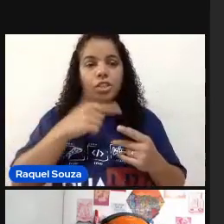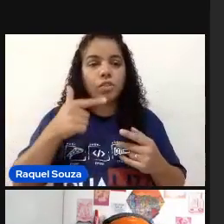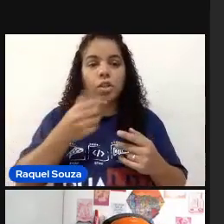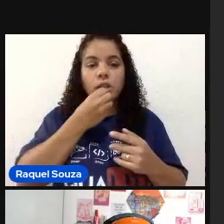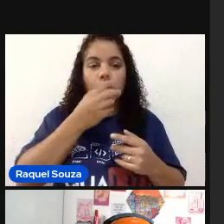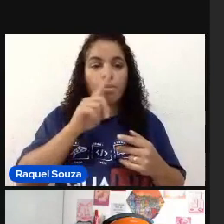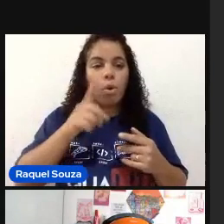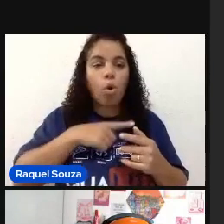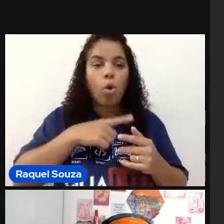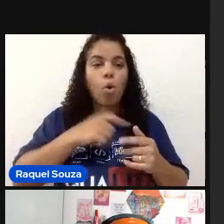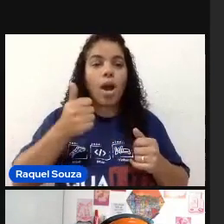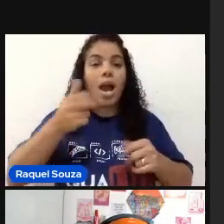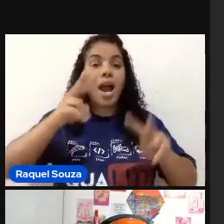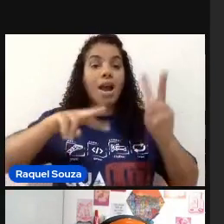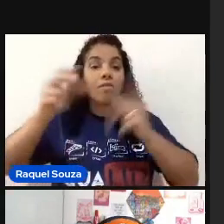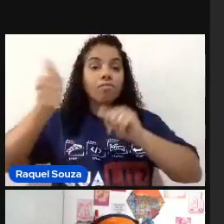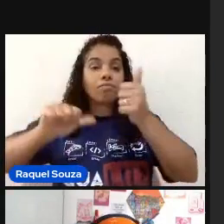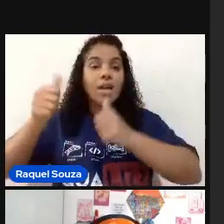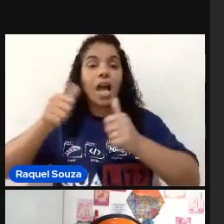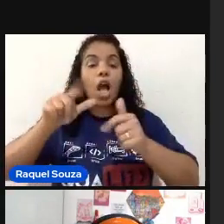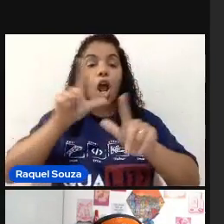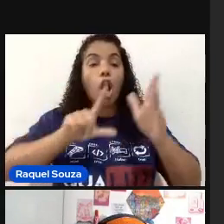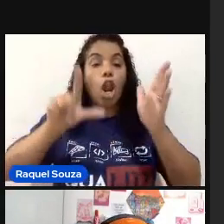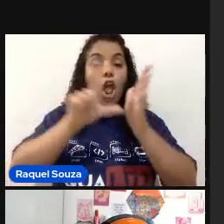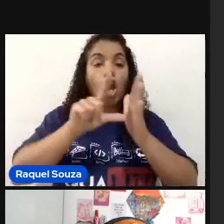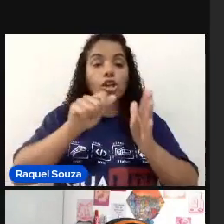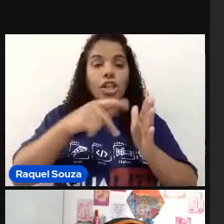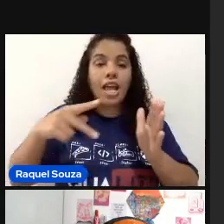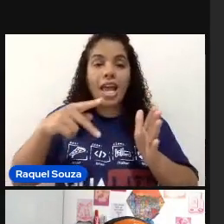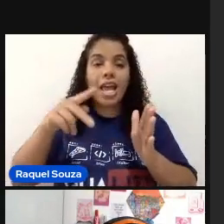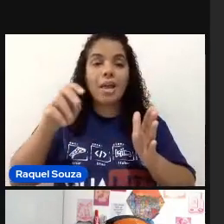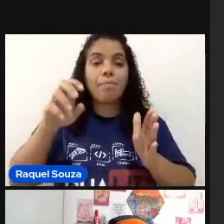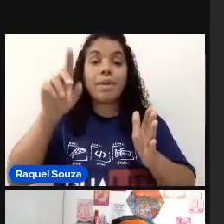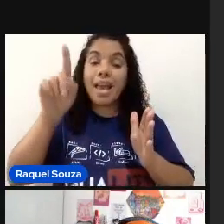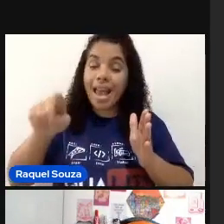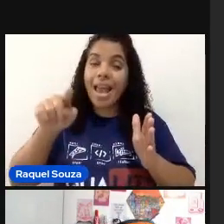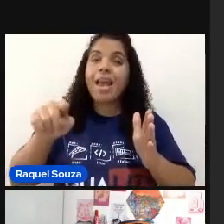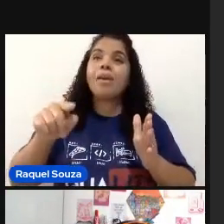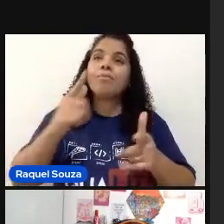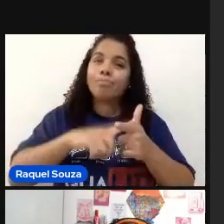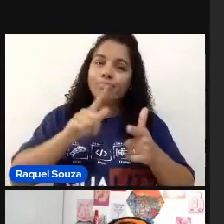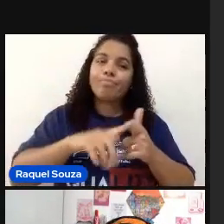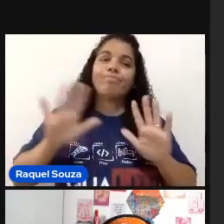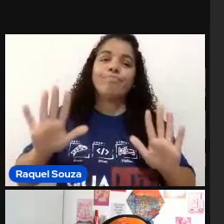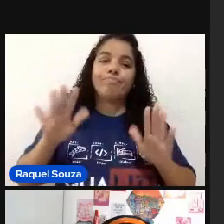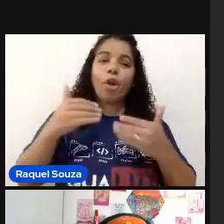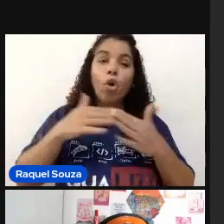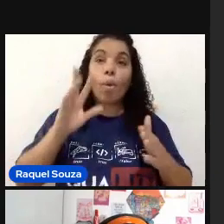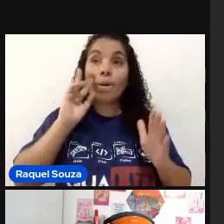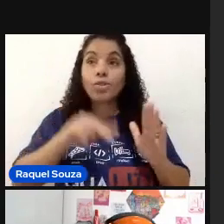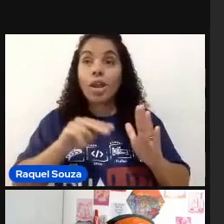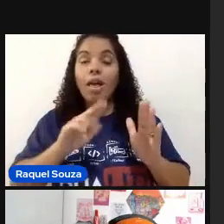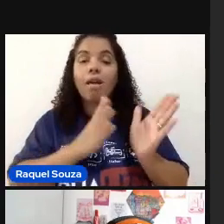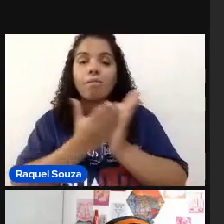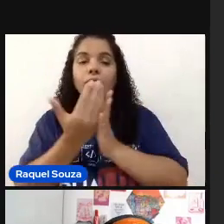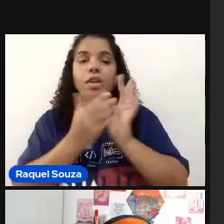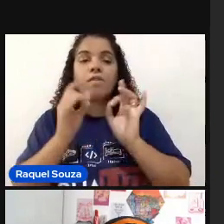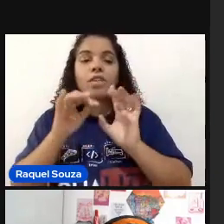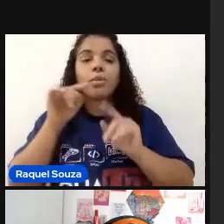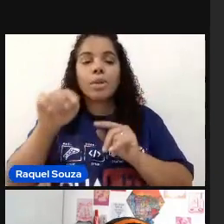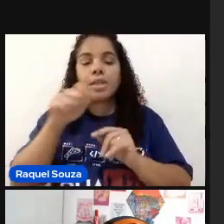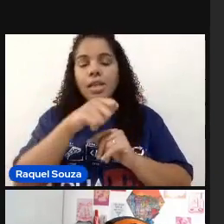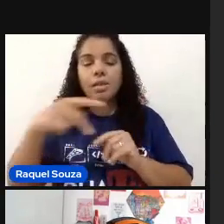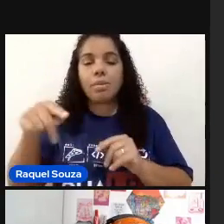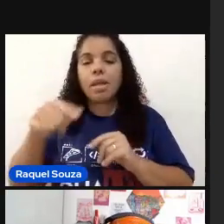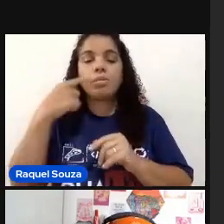avaliação nas lojas de app, isso é uma dor, isso é um problema. Por quê? Então, eu vou começar a olhar os feedbacks que tem dessa aplicação para